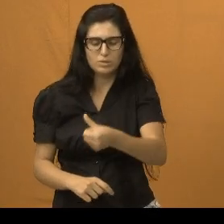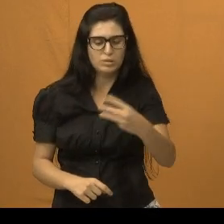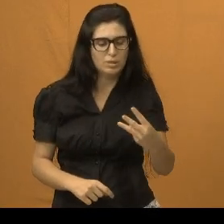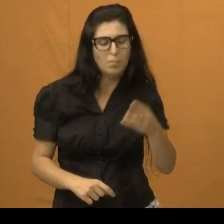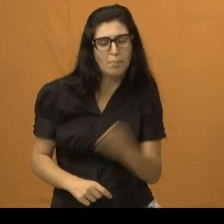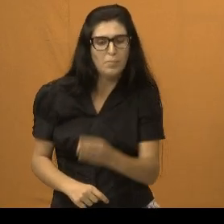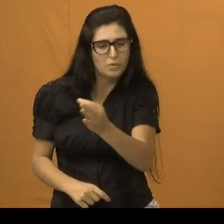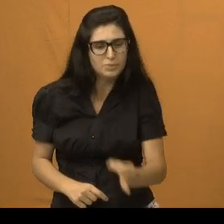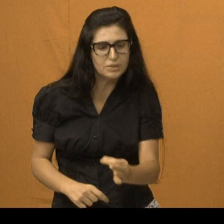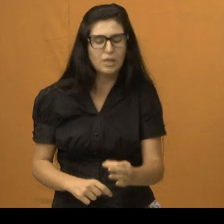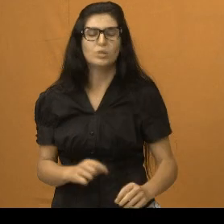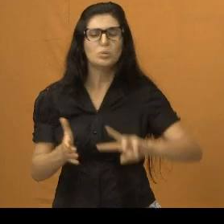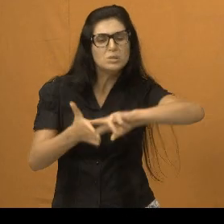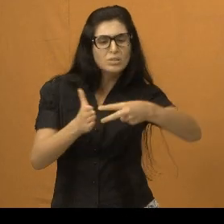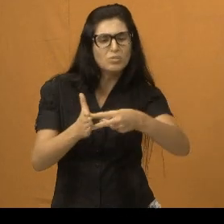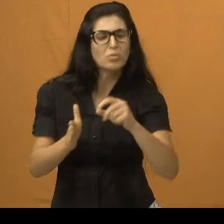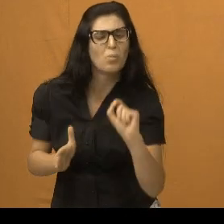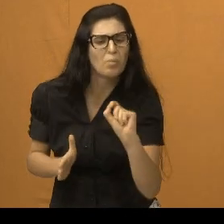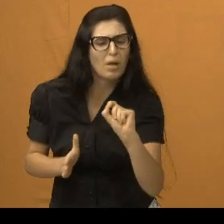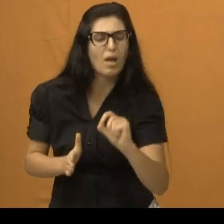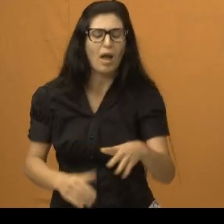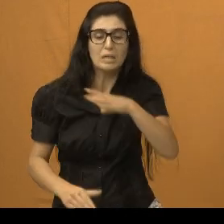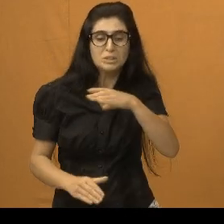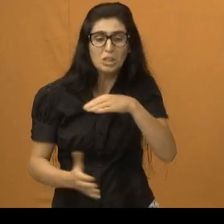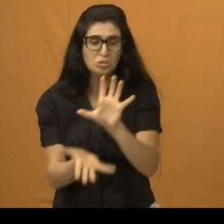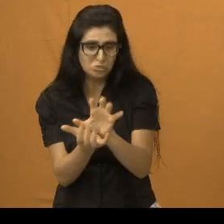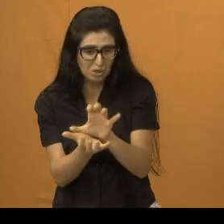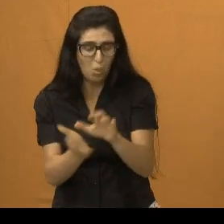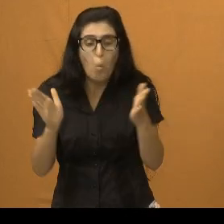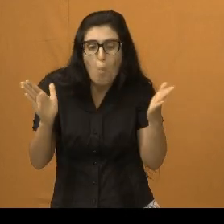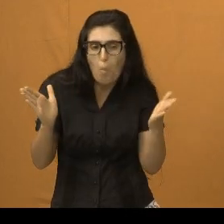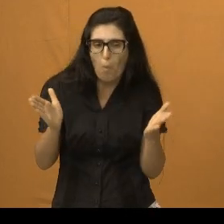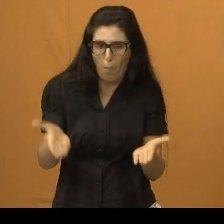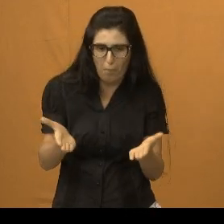47,63%. O que isso nos traz? Que o município hoje,